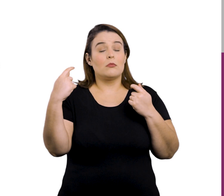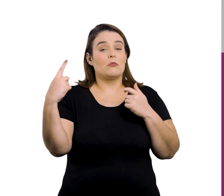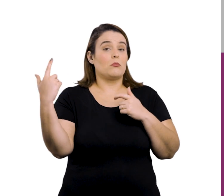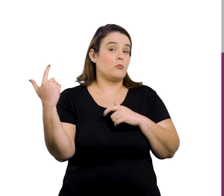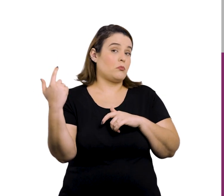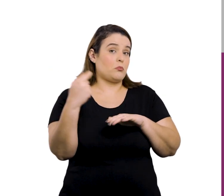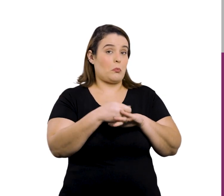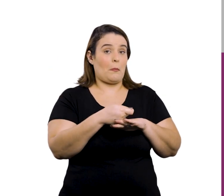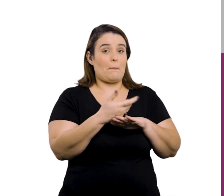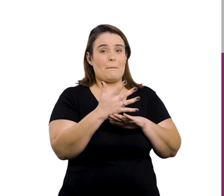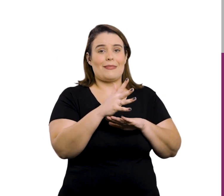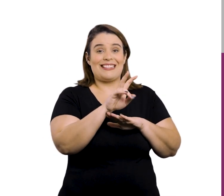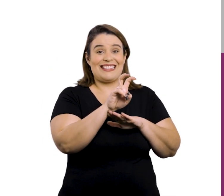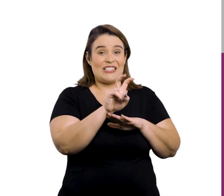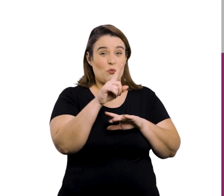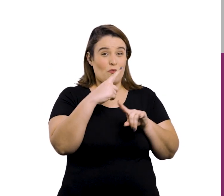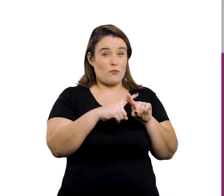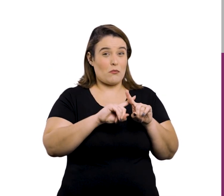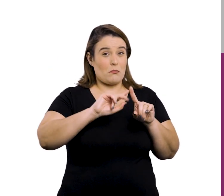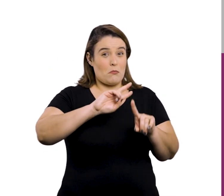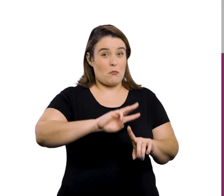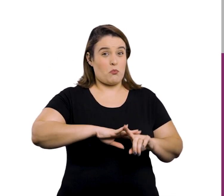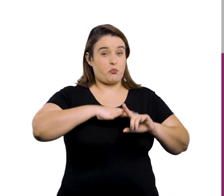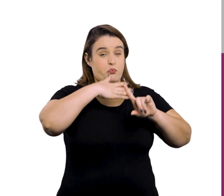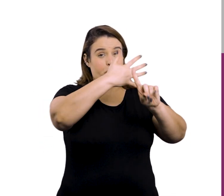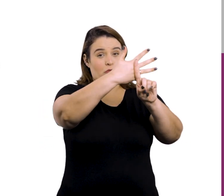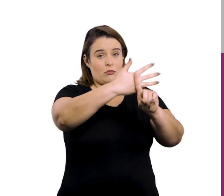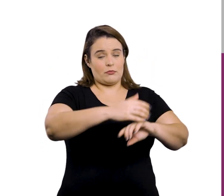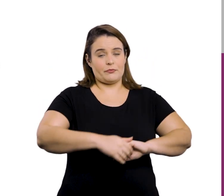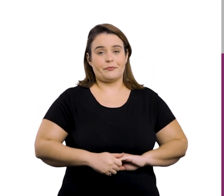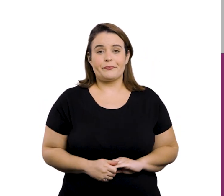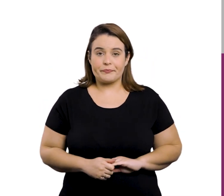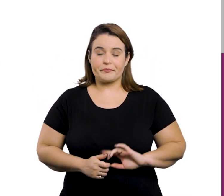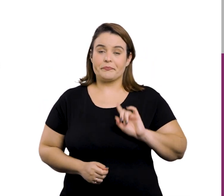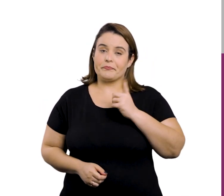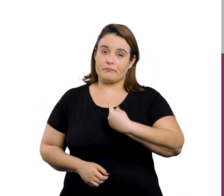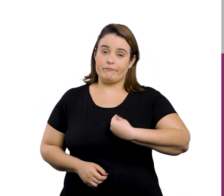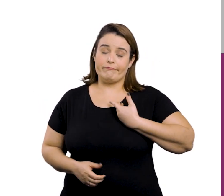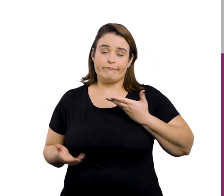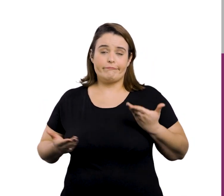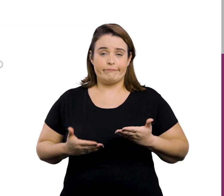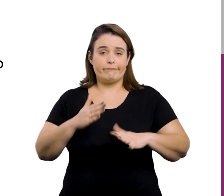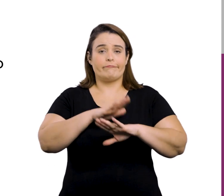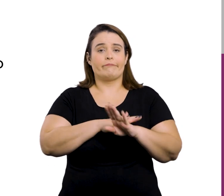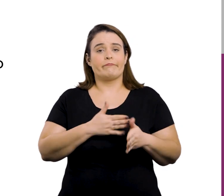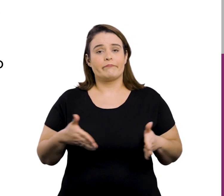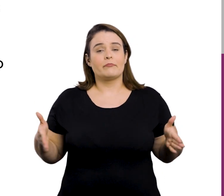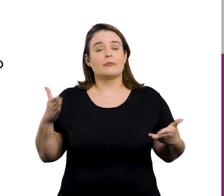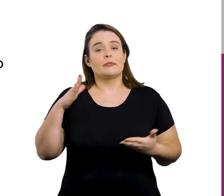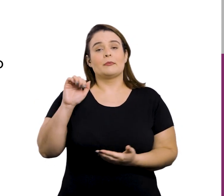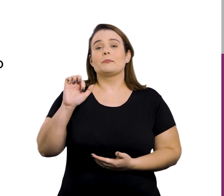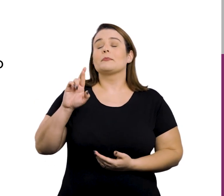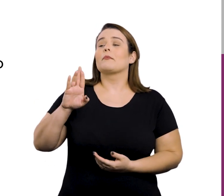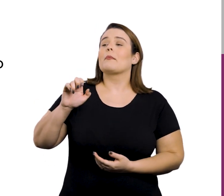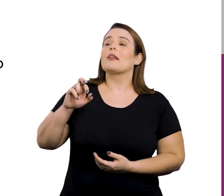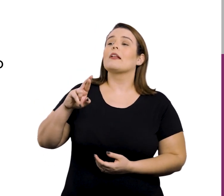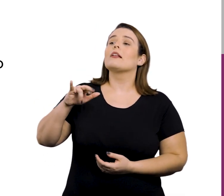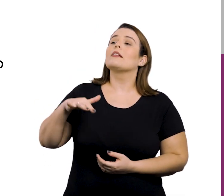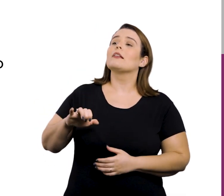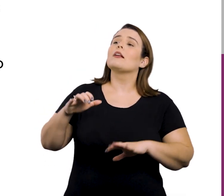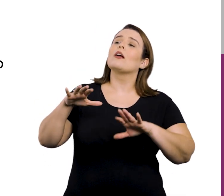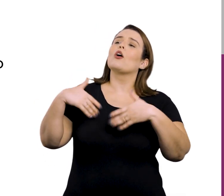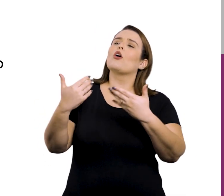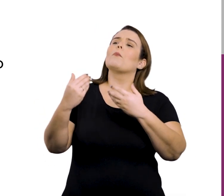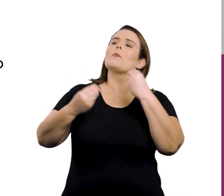10% dos recursos do Fundeb, precisaria colocar pelo menos 5 vezes mais. Se vivemos em tempos de